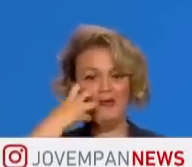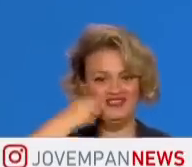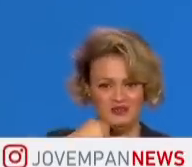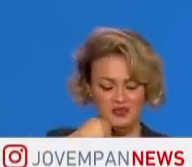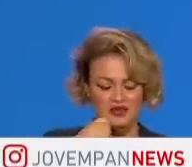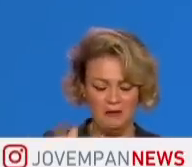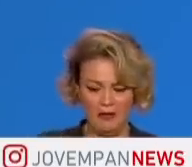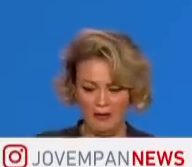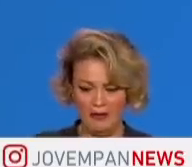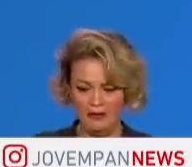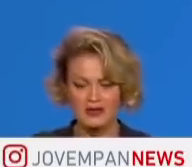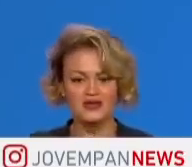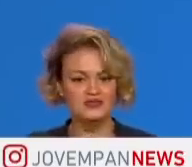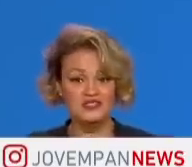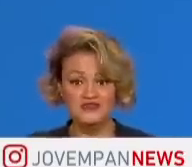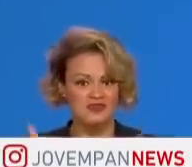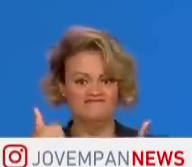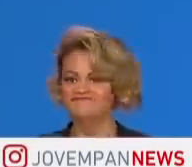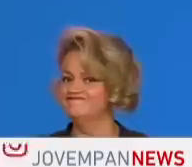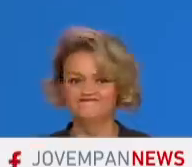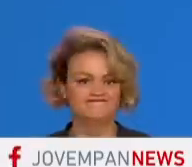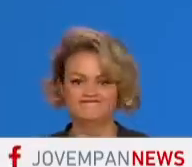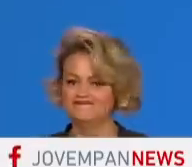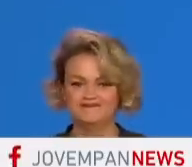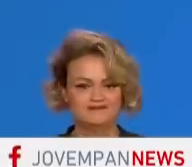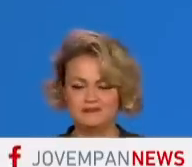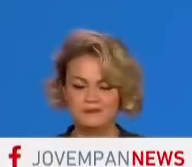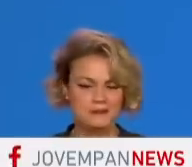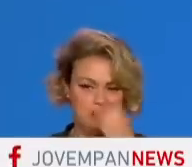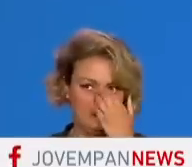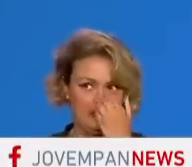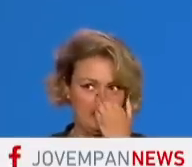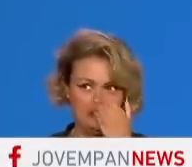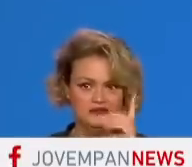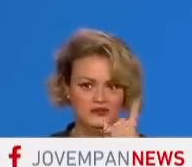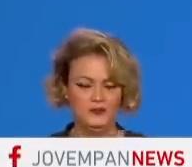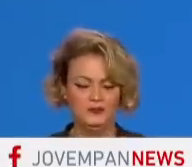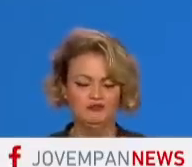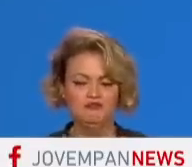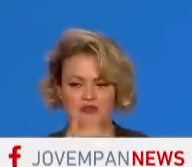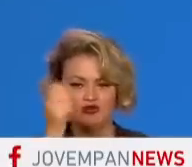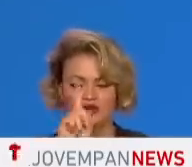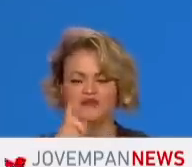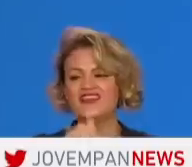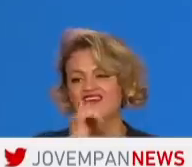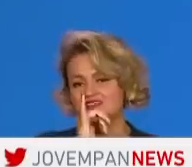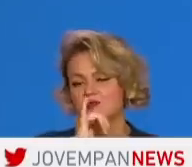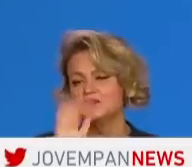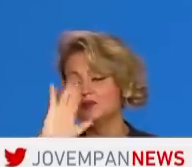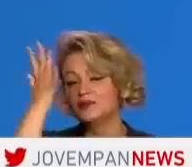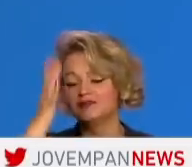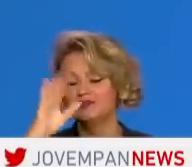a qualidade do serviço não melhorou. Eu vou dar, primeiro-ministro, um exemplo para você do que aconteceu no